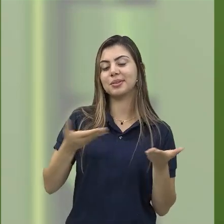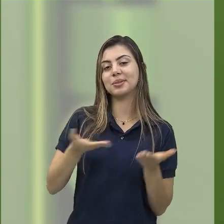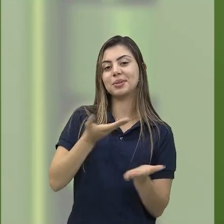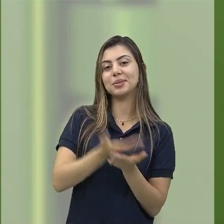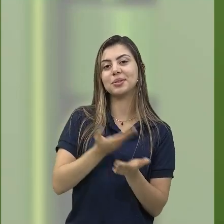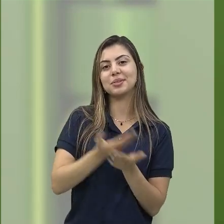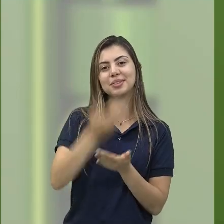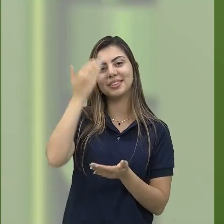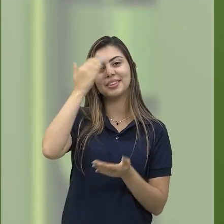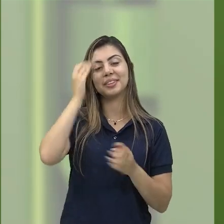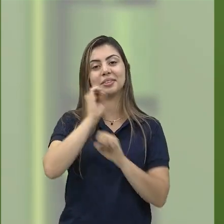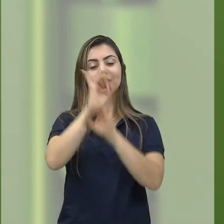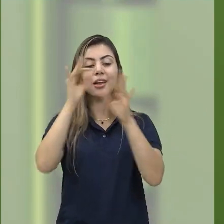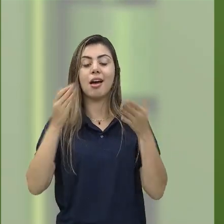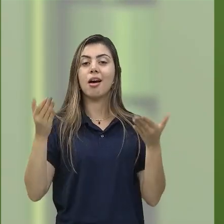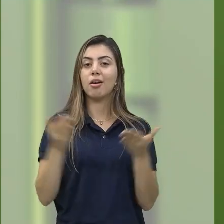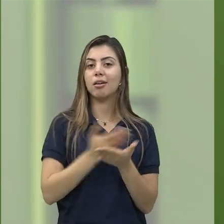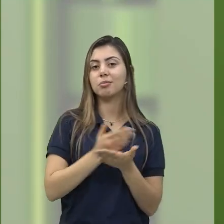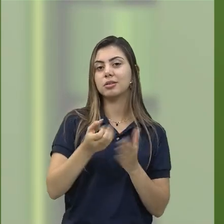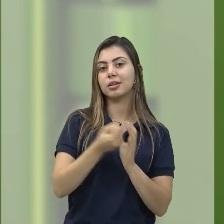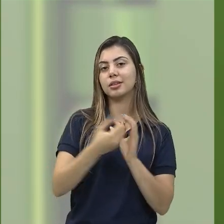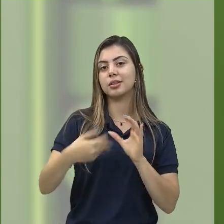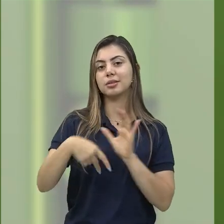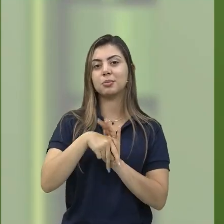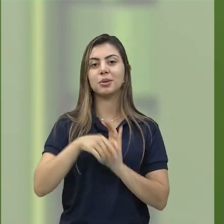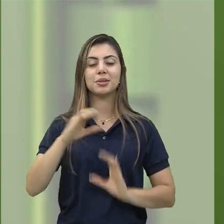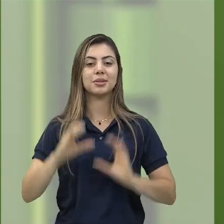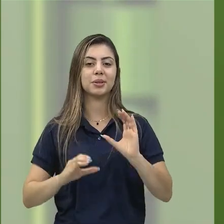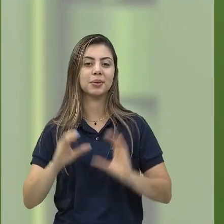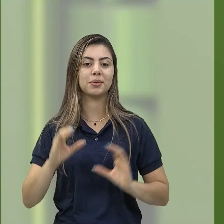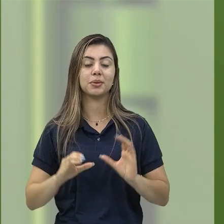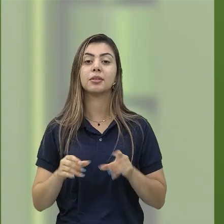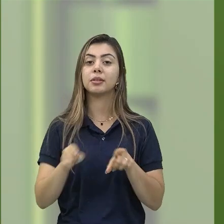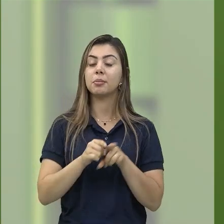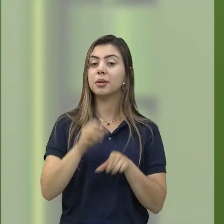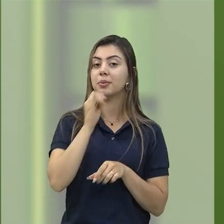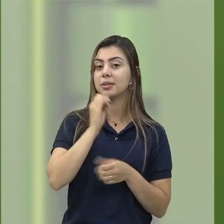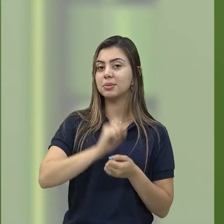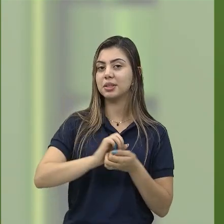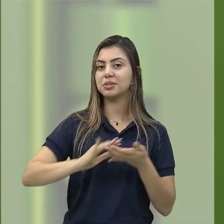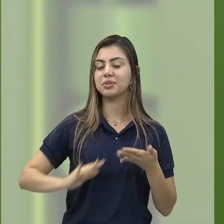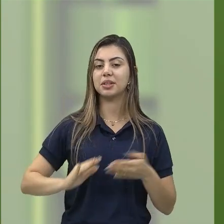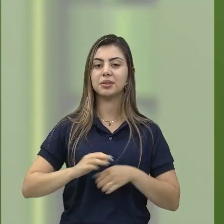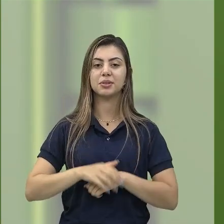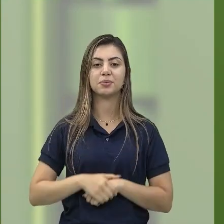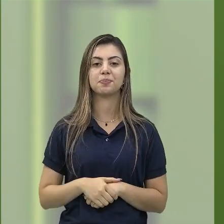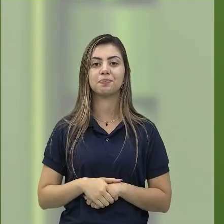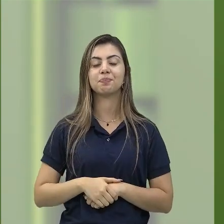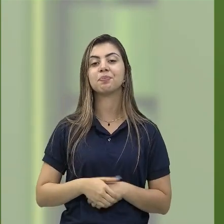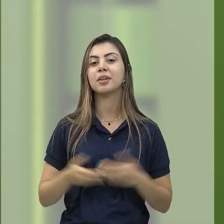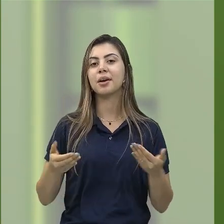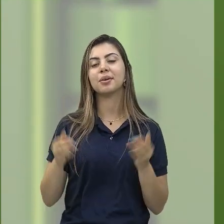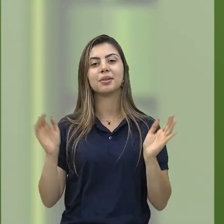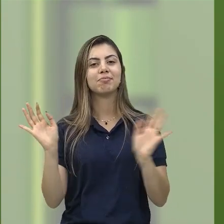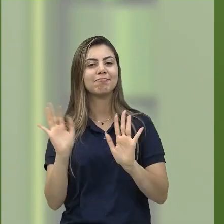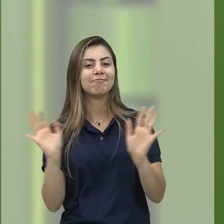tenham entendido aí as características do circuito, entendido o exemplo resolvido. E eu me despeço